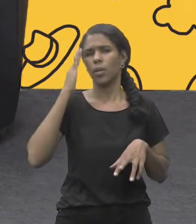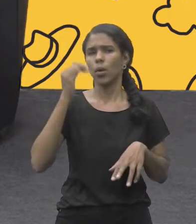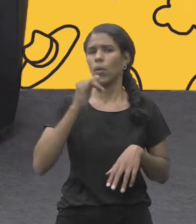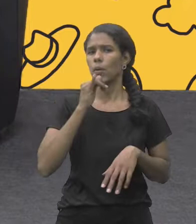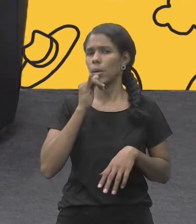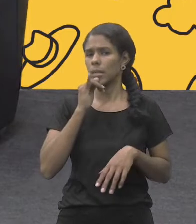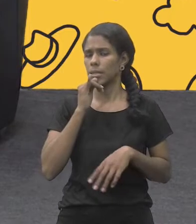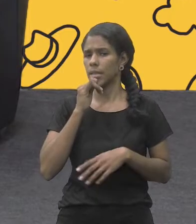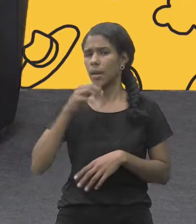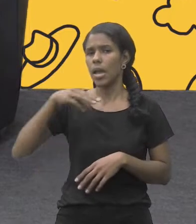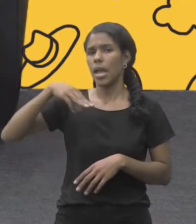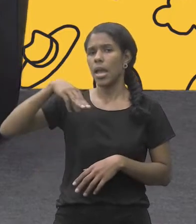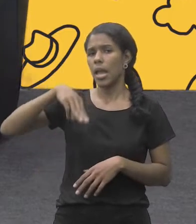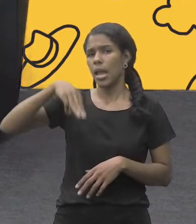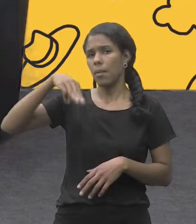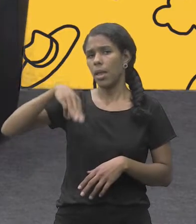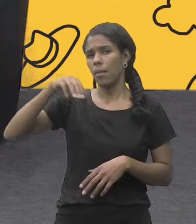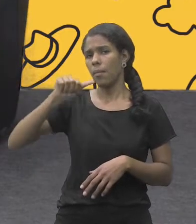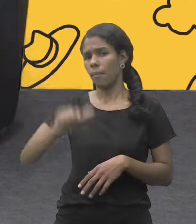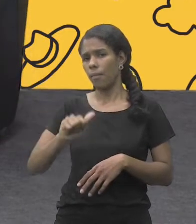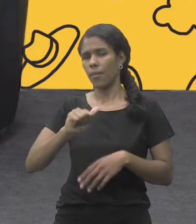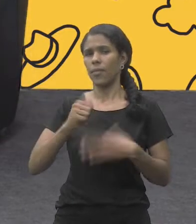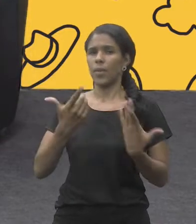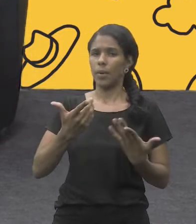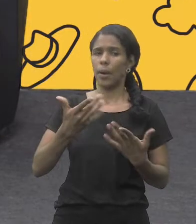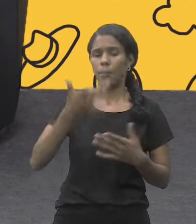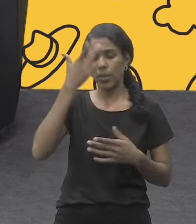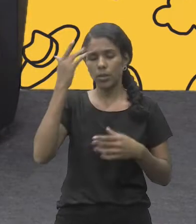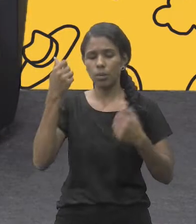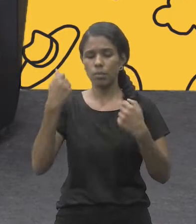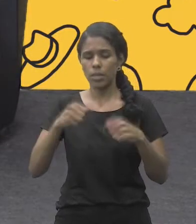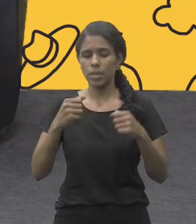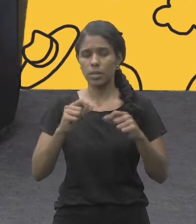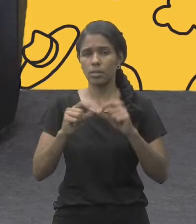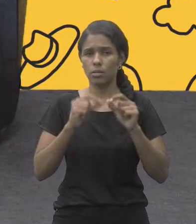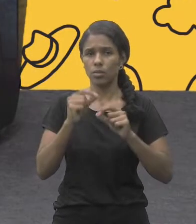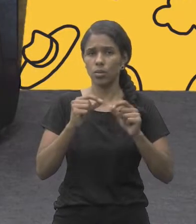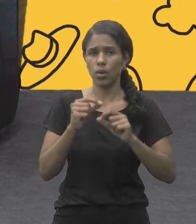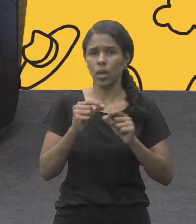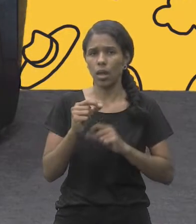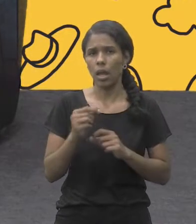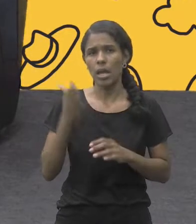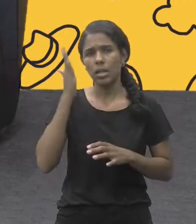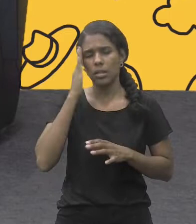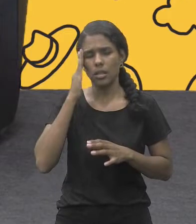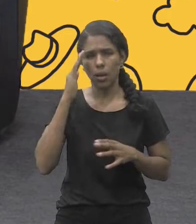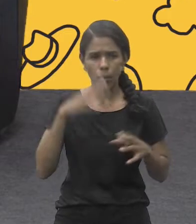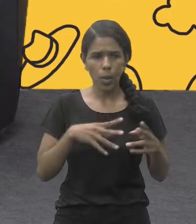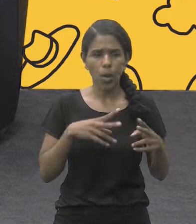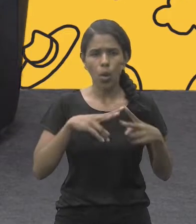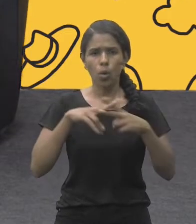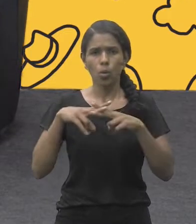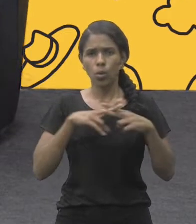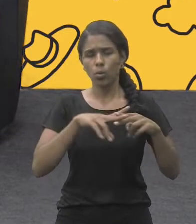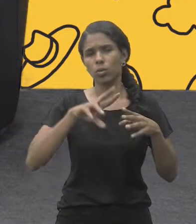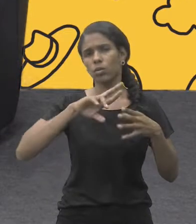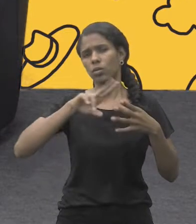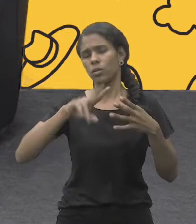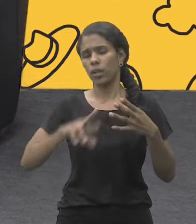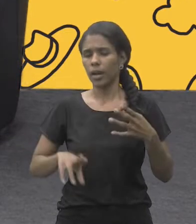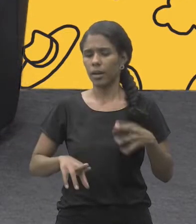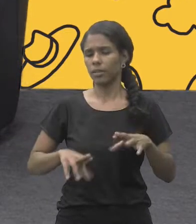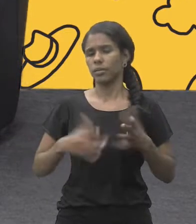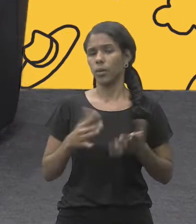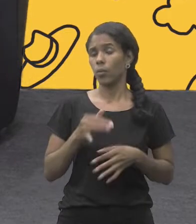ataque para tentar te derrubar. Se a pessoa vir te agredir com um soco, né, aí a modalidade que é mais completa com socos,